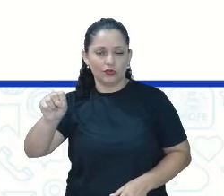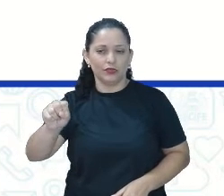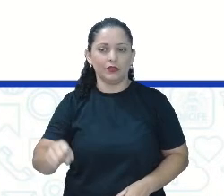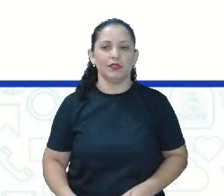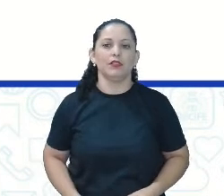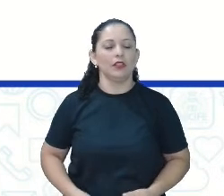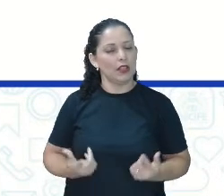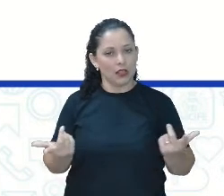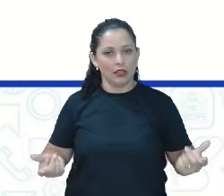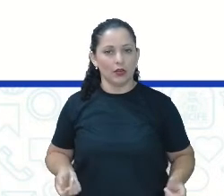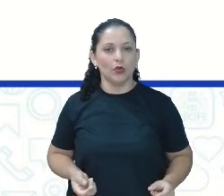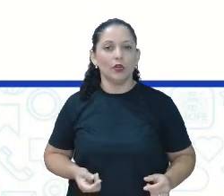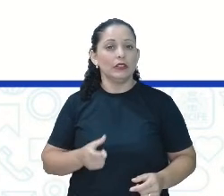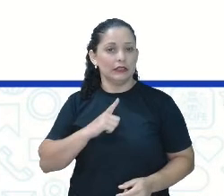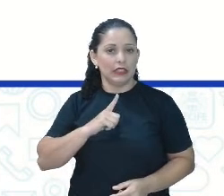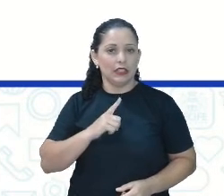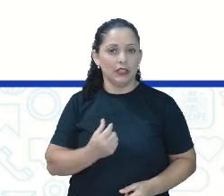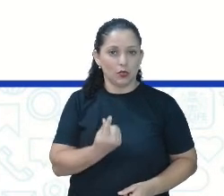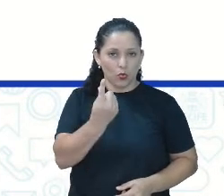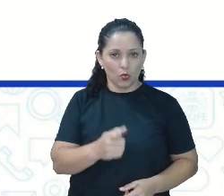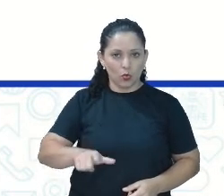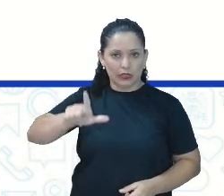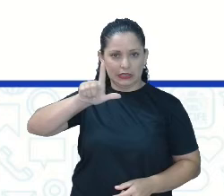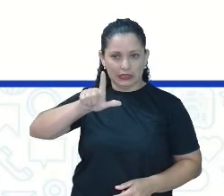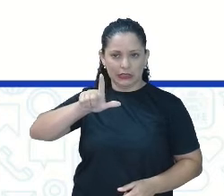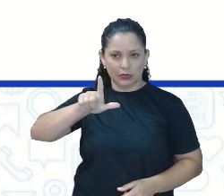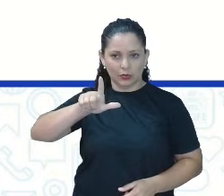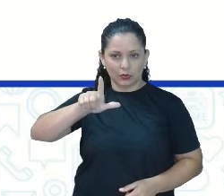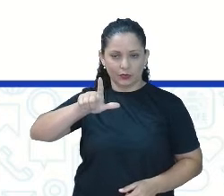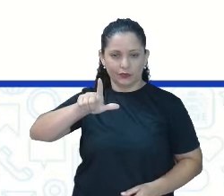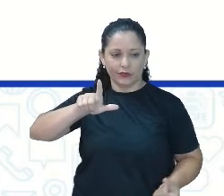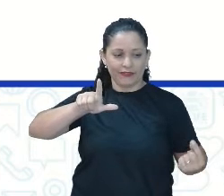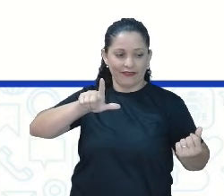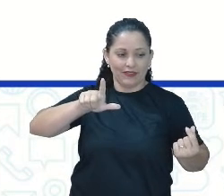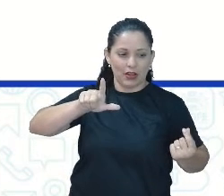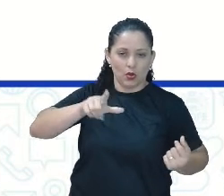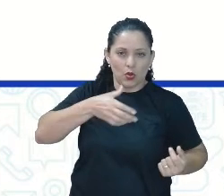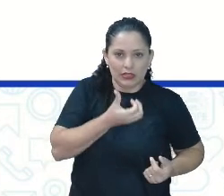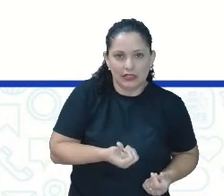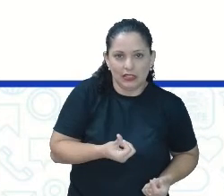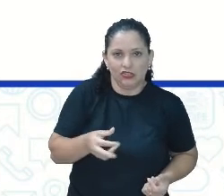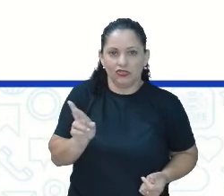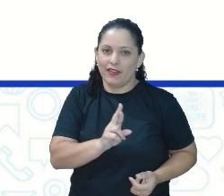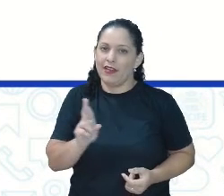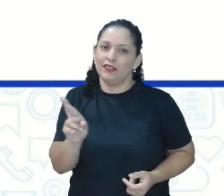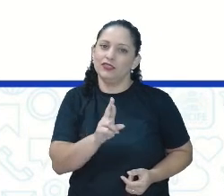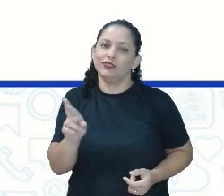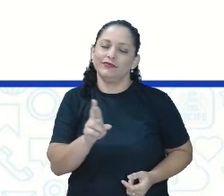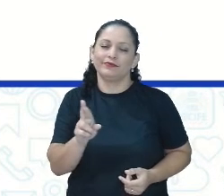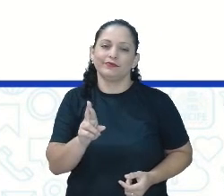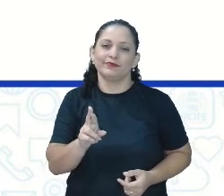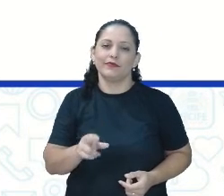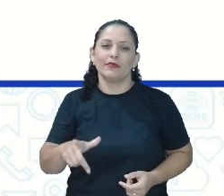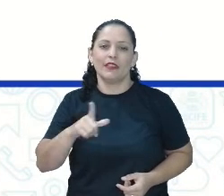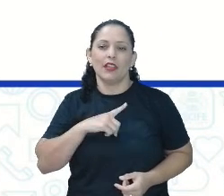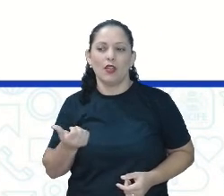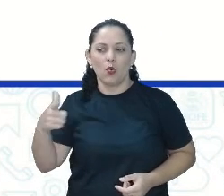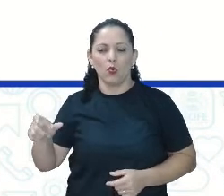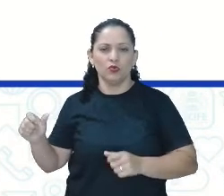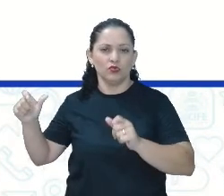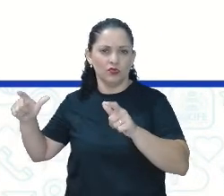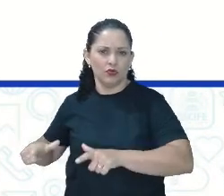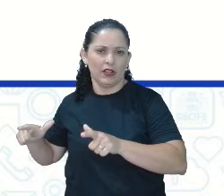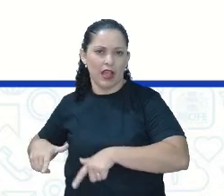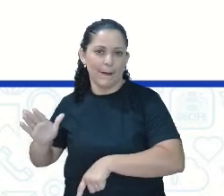litro de gasolina custa R$ 6,00 em algumas cidades, né? A gente sabe que em outras